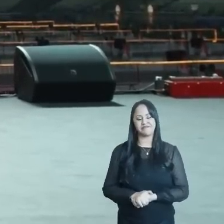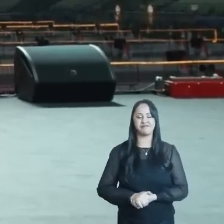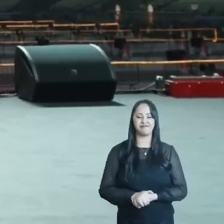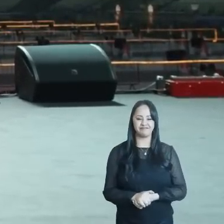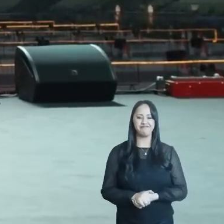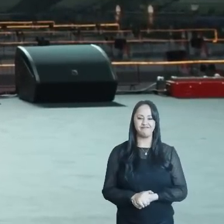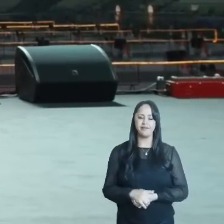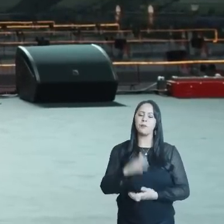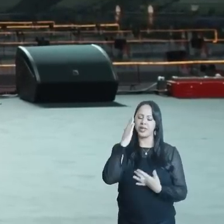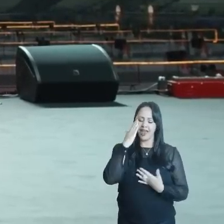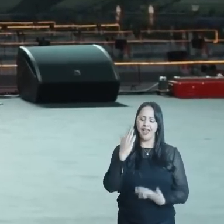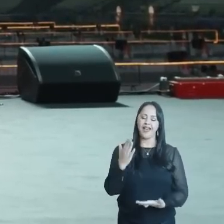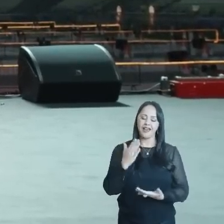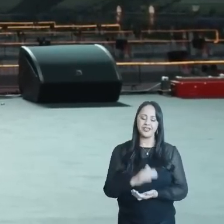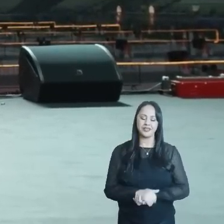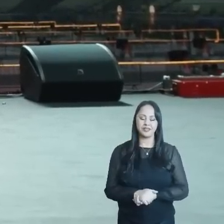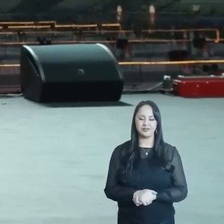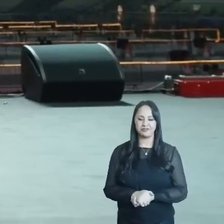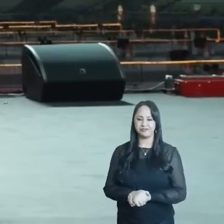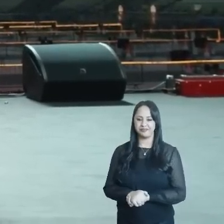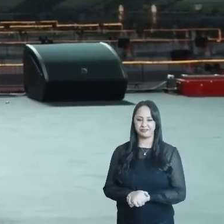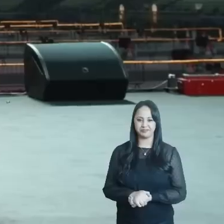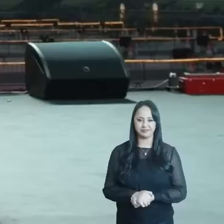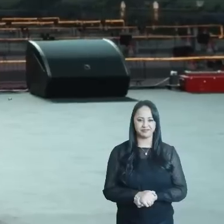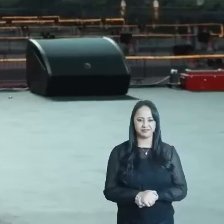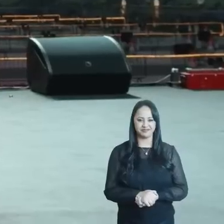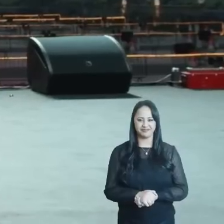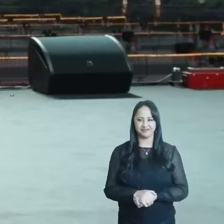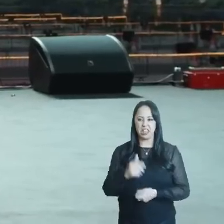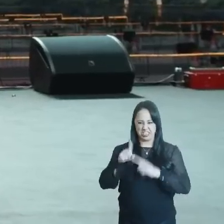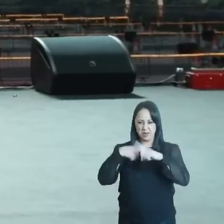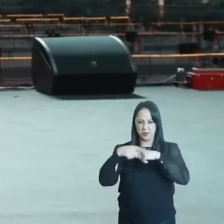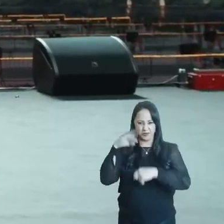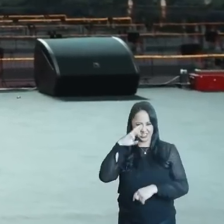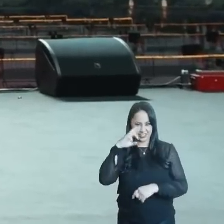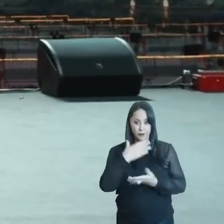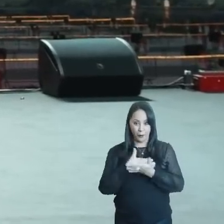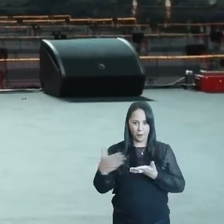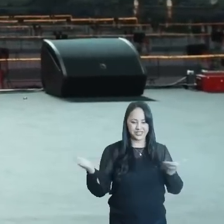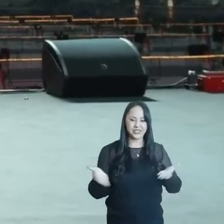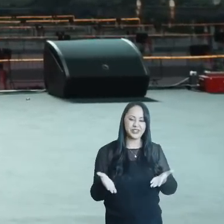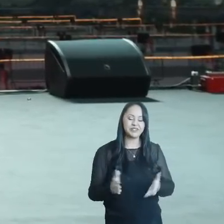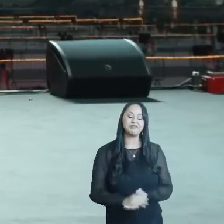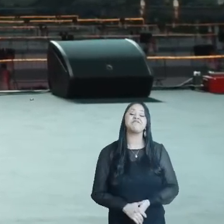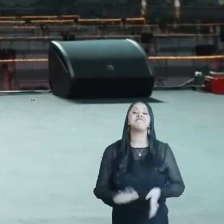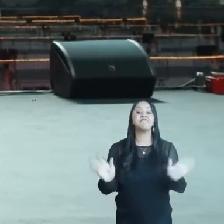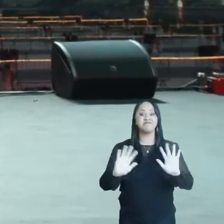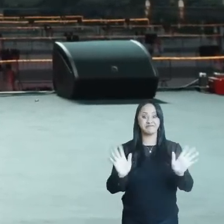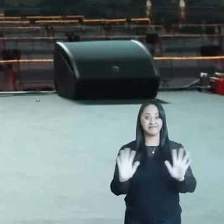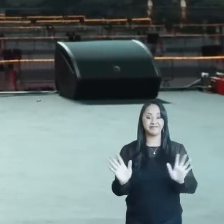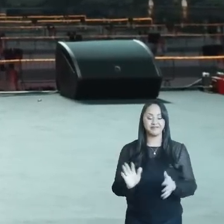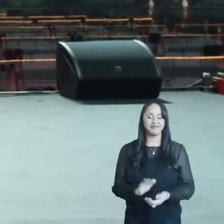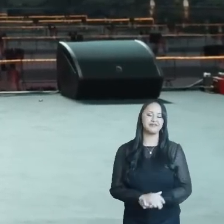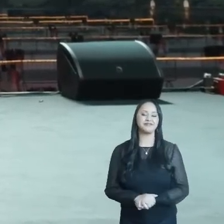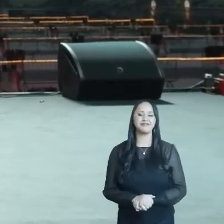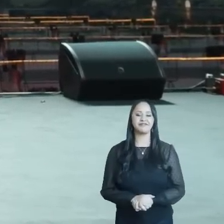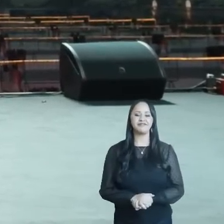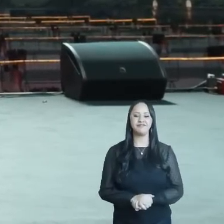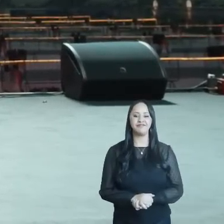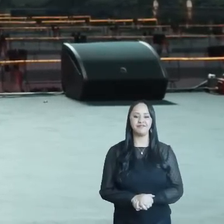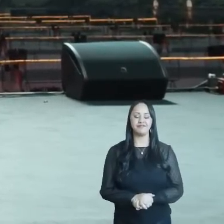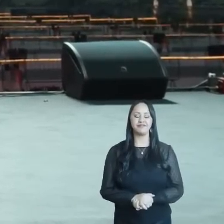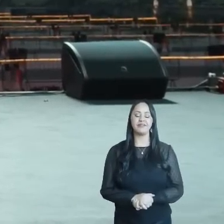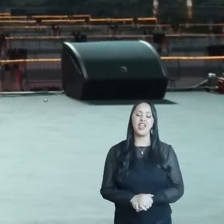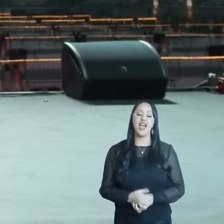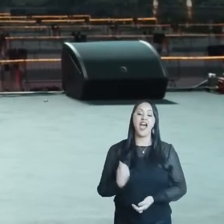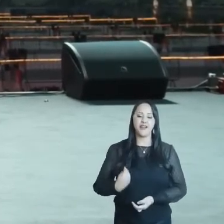estar aqui. Obrigado, viu? Obrigado mesmo, galera. Tá bom, assiste lá, vamos começar agora. Pessoal, o fardo